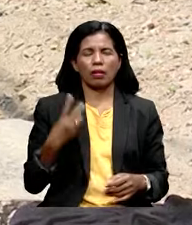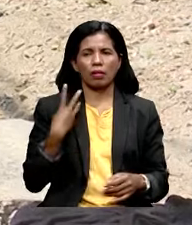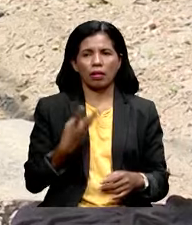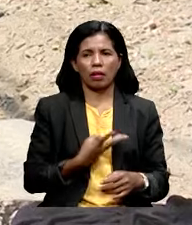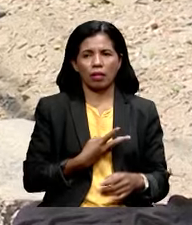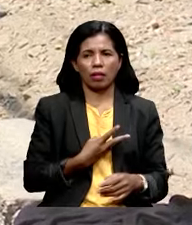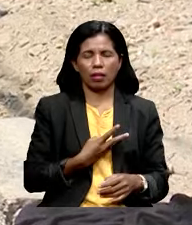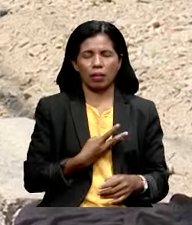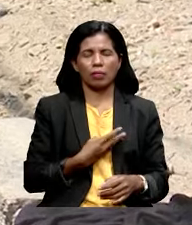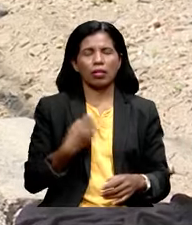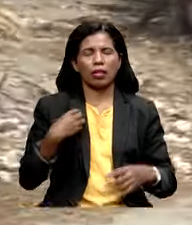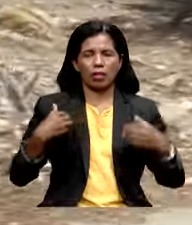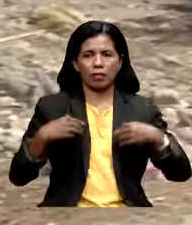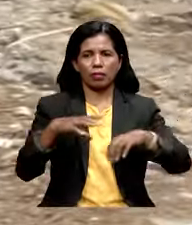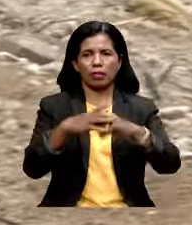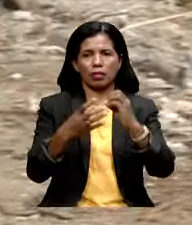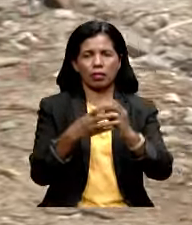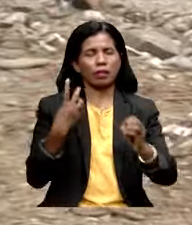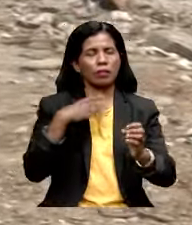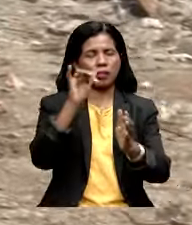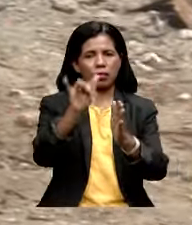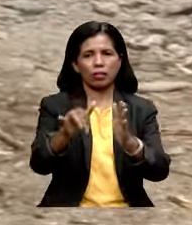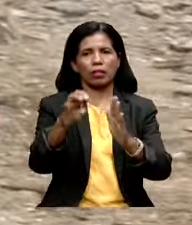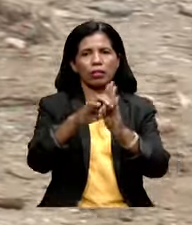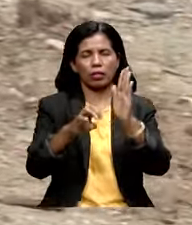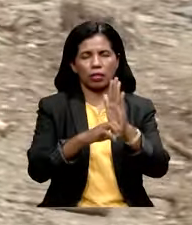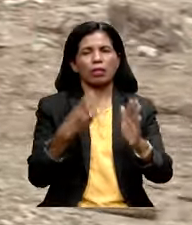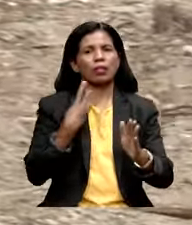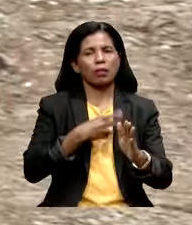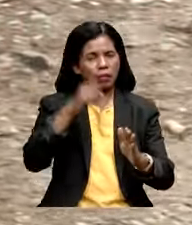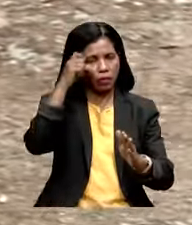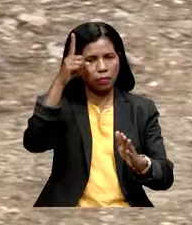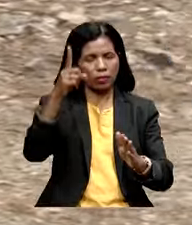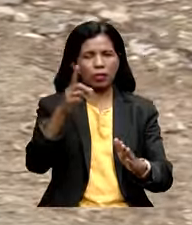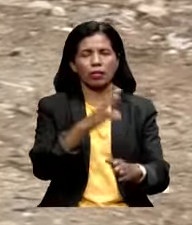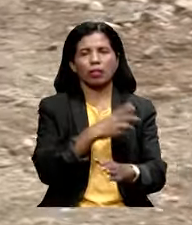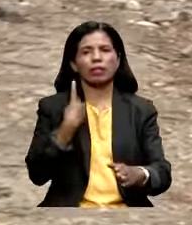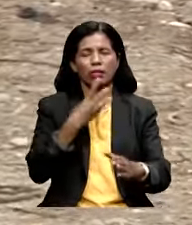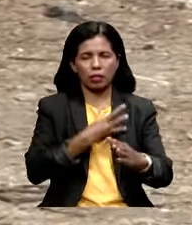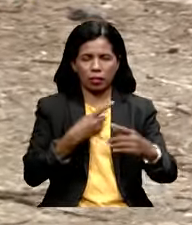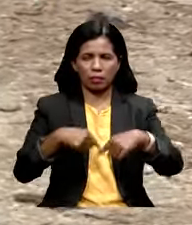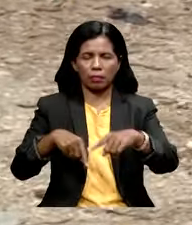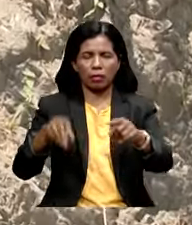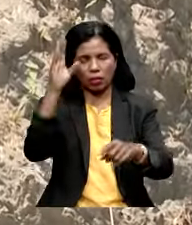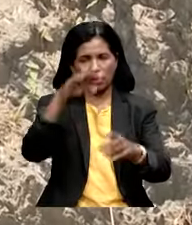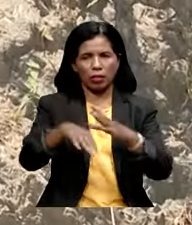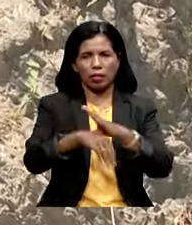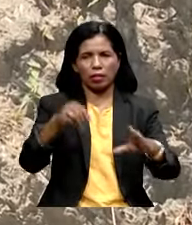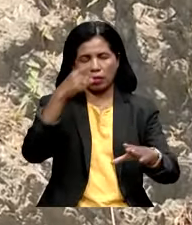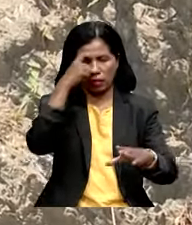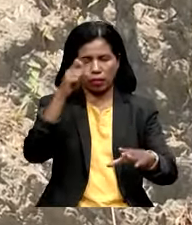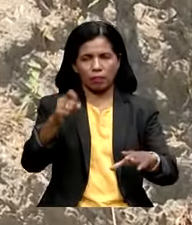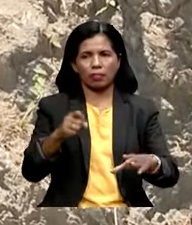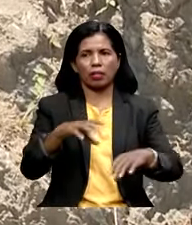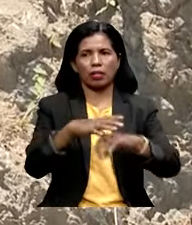Rai privado, nem a caminha lá na fati. Rai estado a me compreende. De rai estado lolos e tabaco. Bessai tamba rai privado a minha